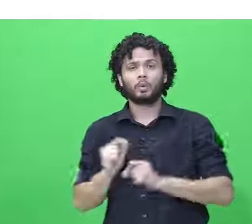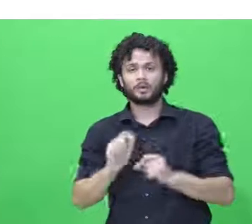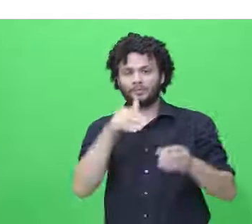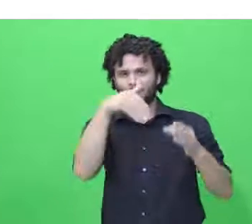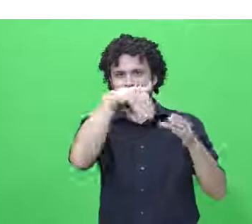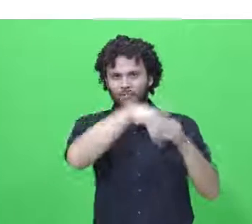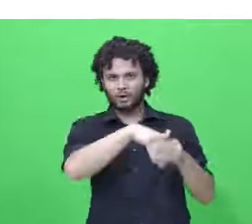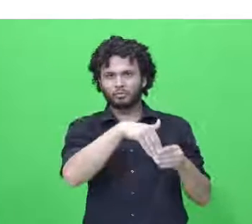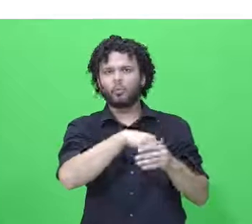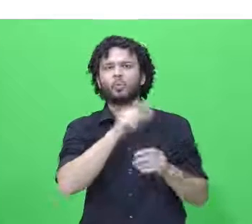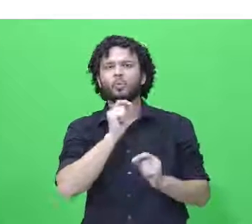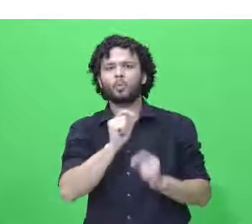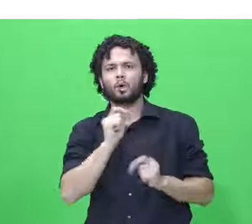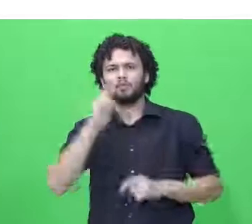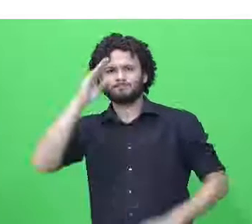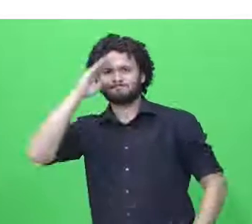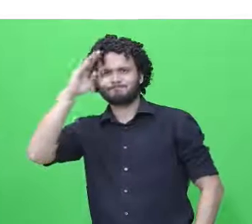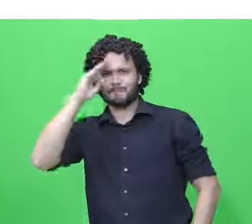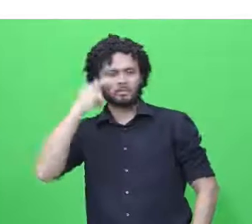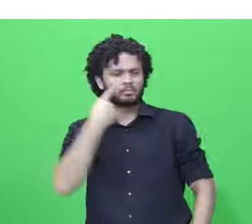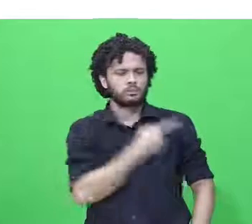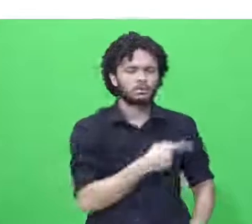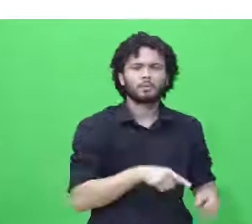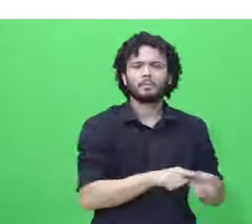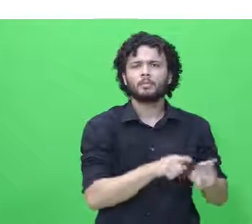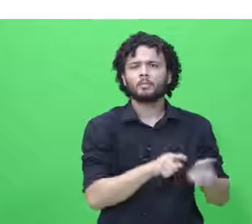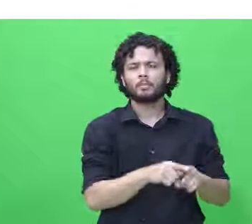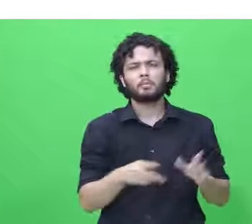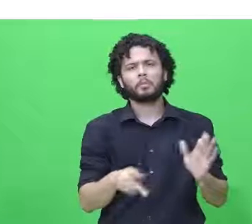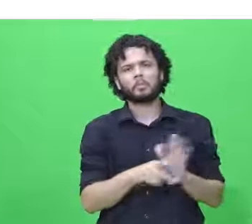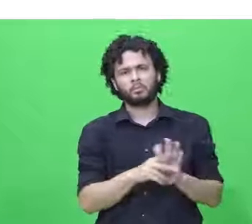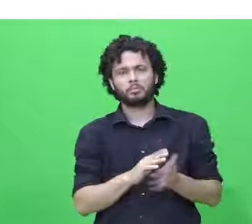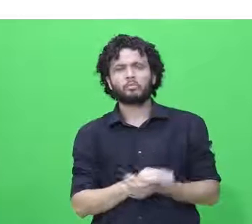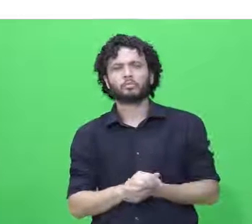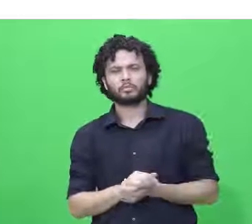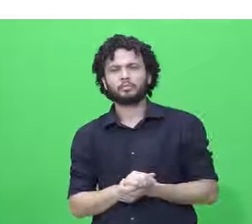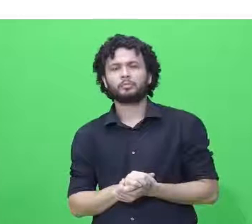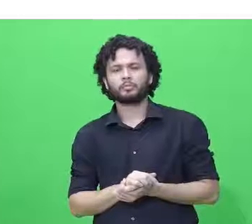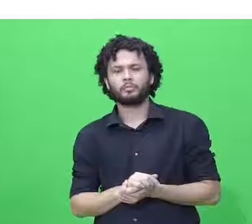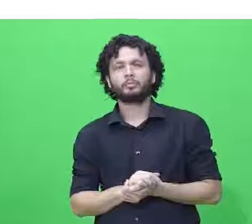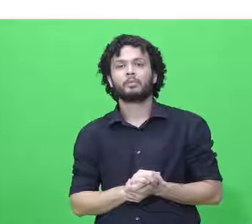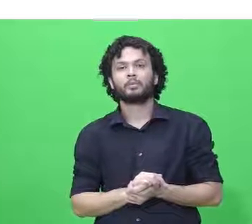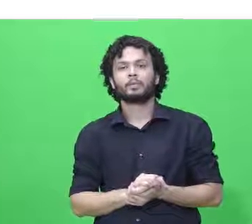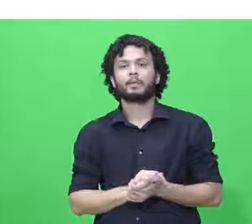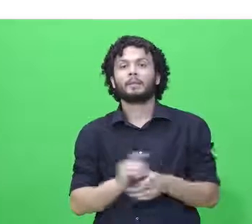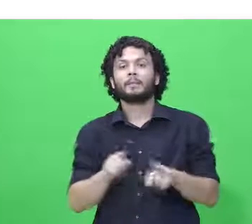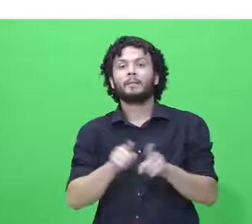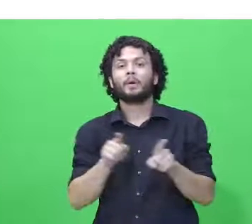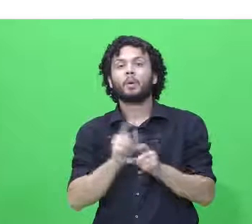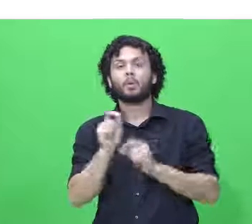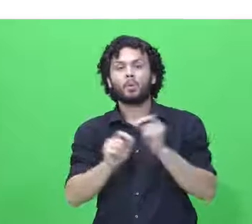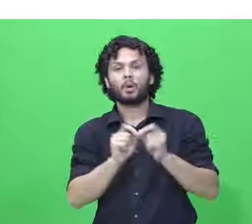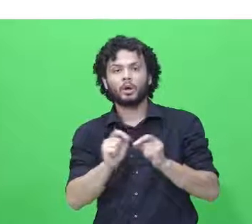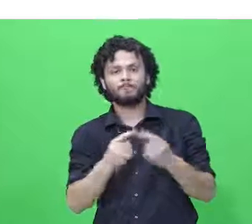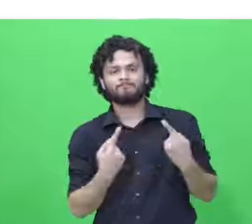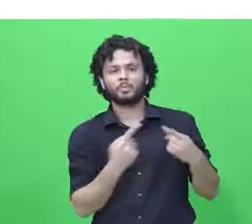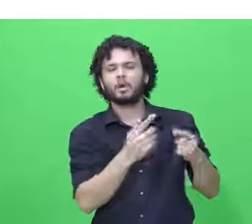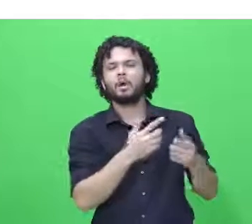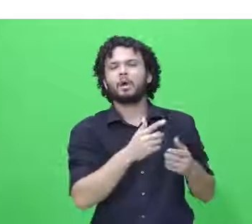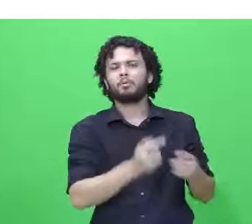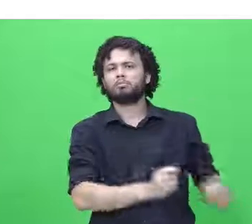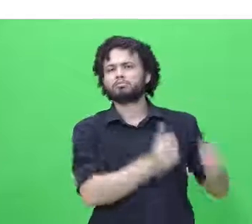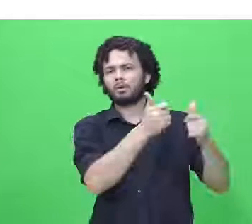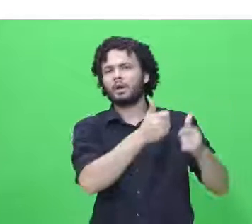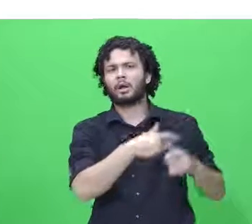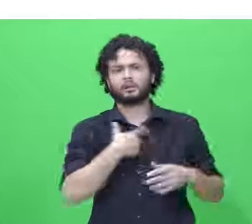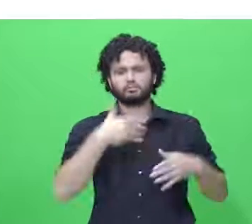de cabresto, que era então, imperava na verdade no Brasil nesse período, e as fraudes eleitorais também existiam. Mesmo porque, como eu